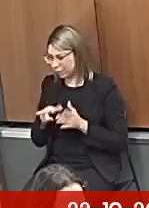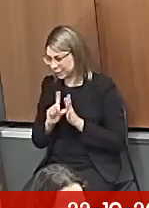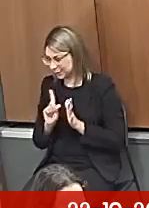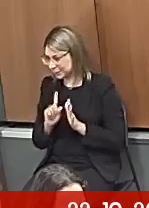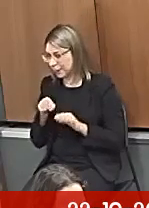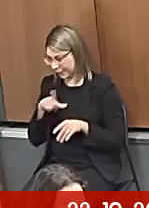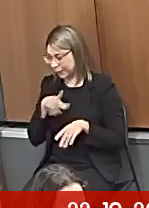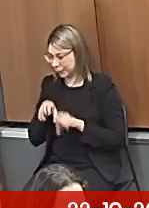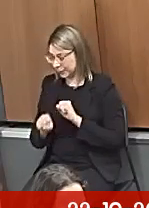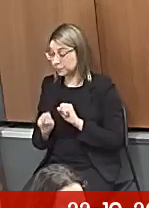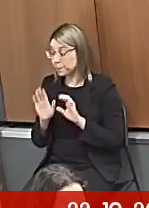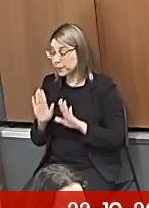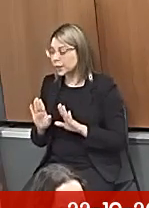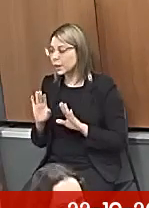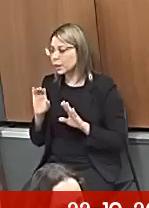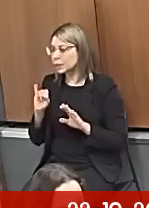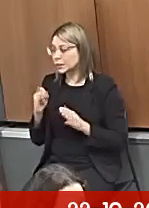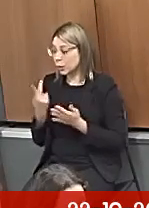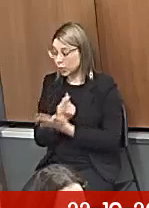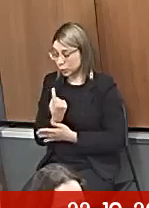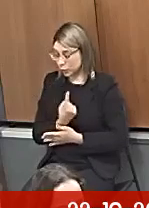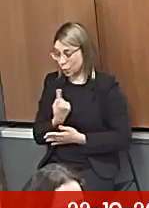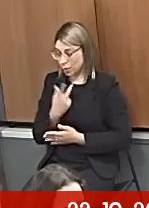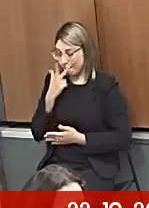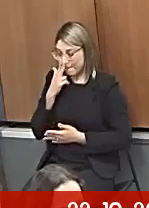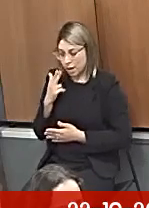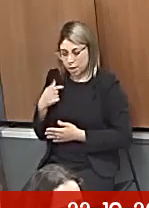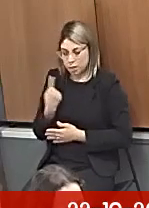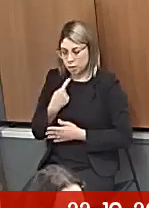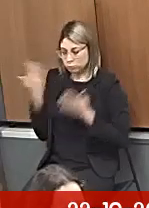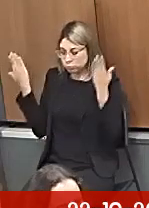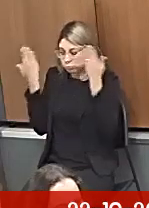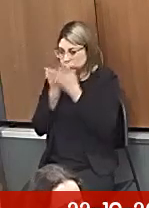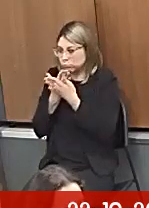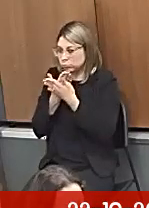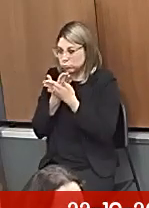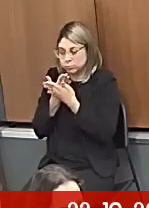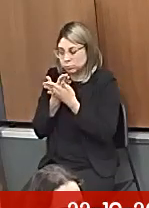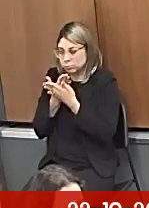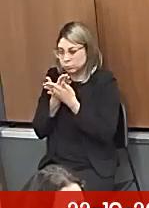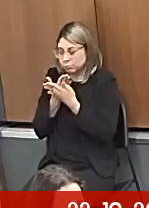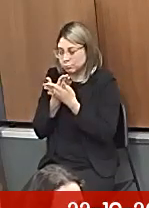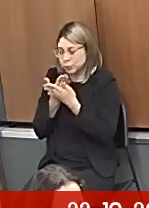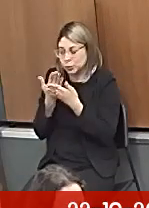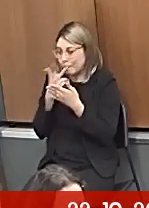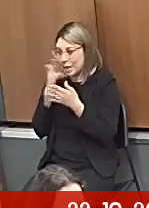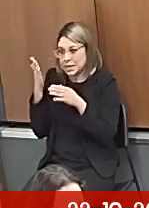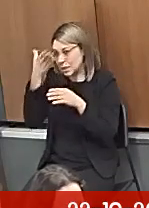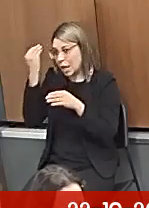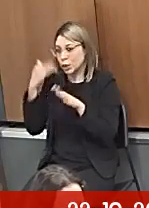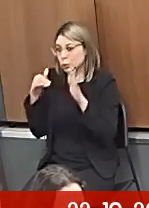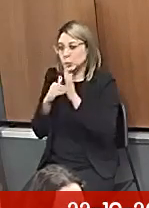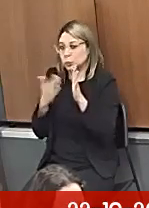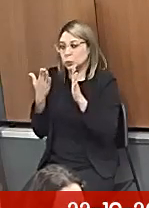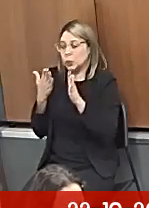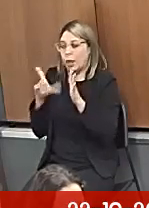isso. Mas, quando acontece com a gente, parece que a gente fica cego. E a vulnerabilidade, ela